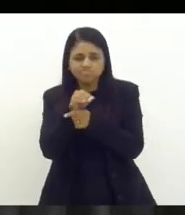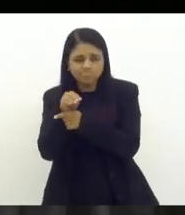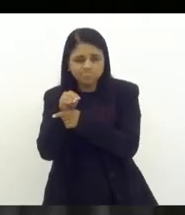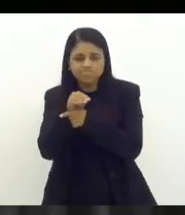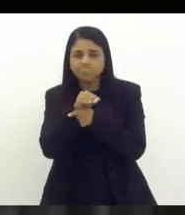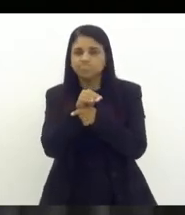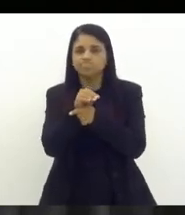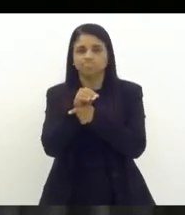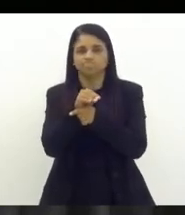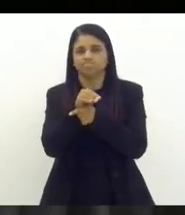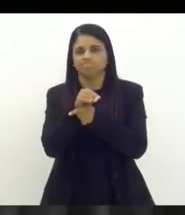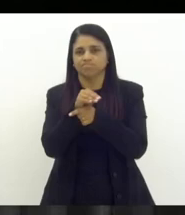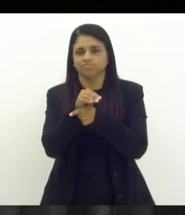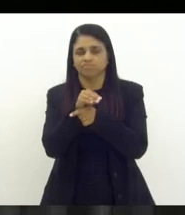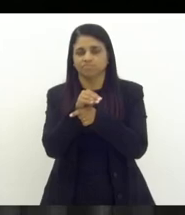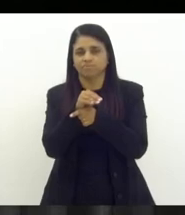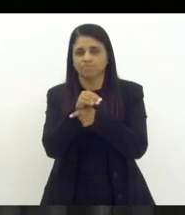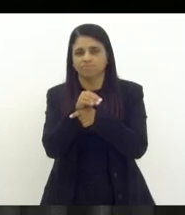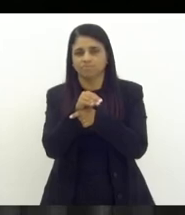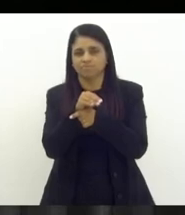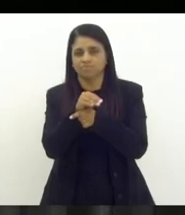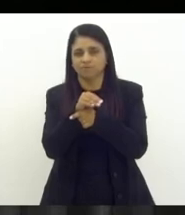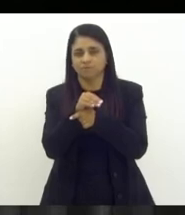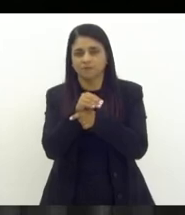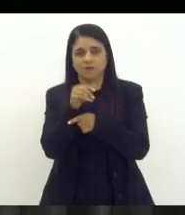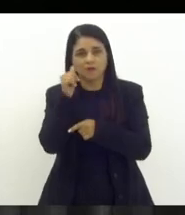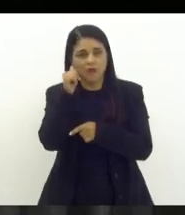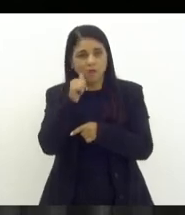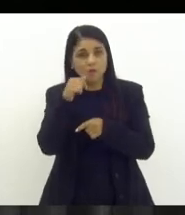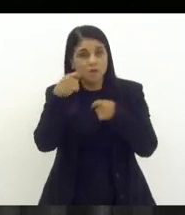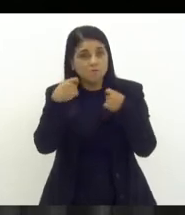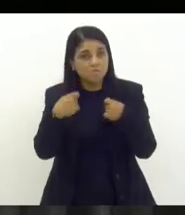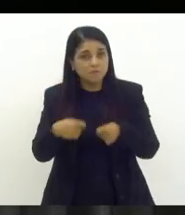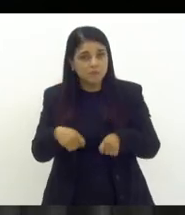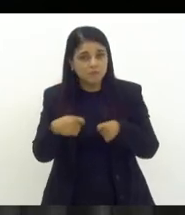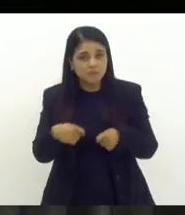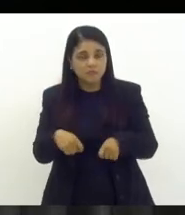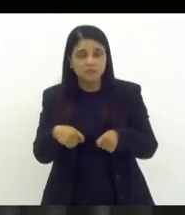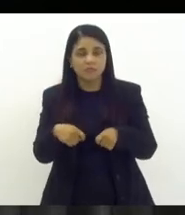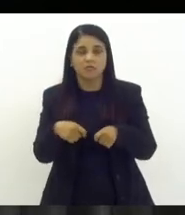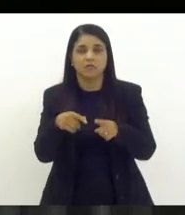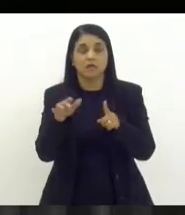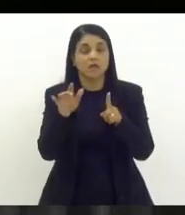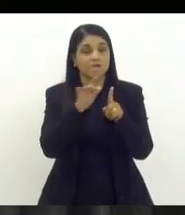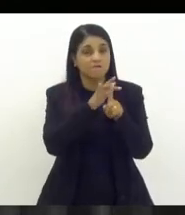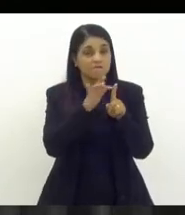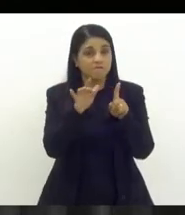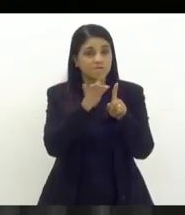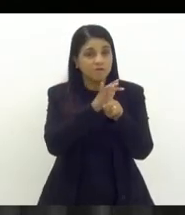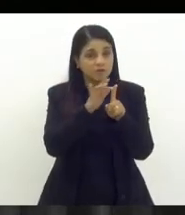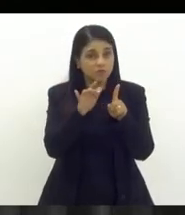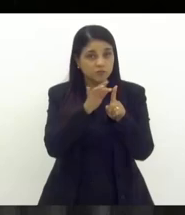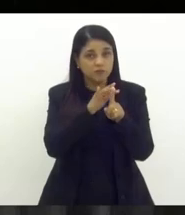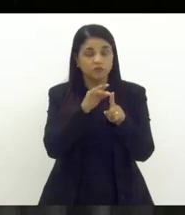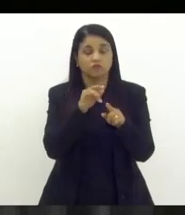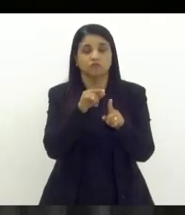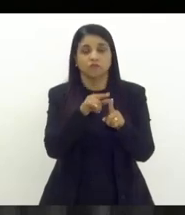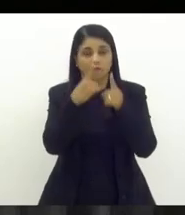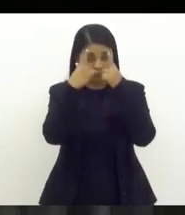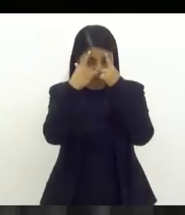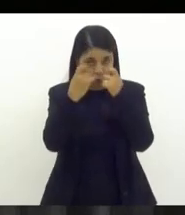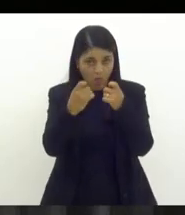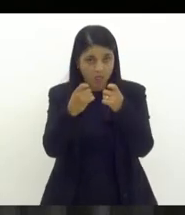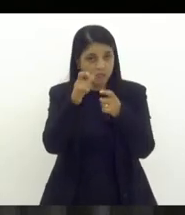né porque a mulher precisa a mulher que é vítima de uma violência ela precisa sim desse cuidado